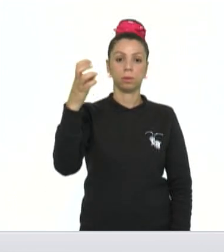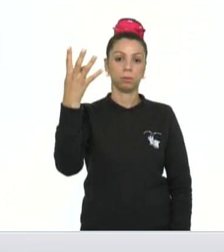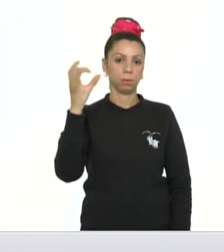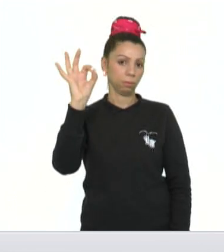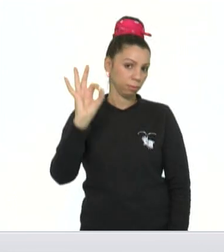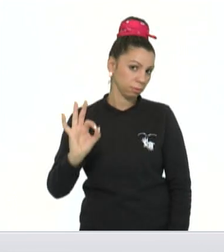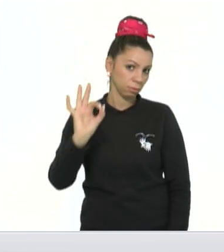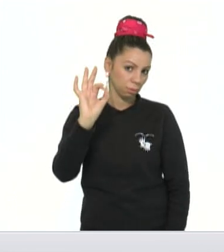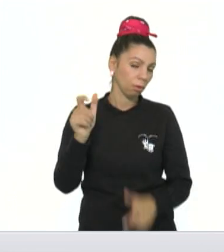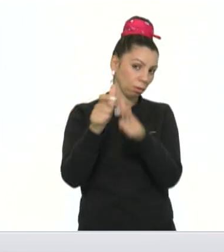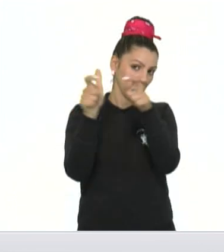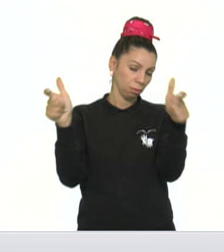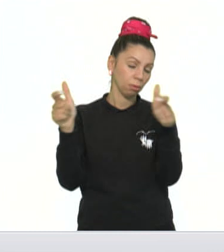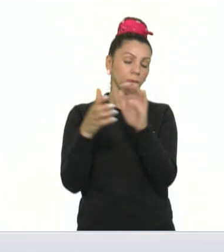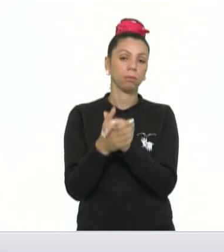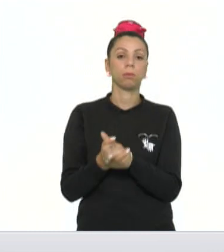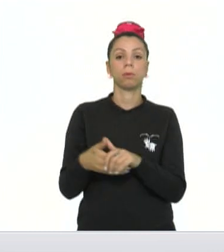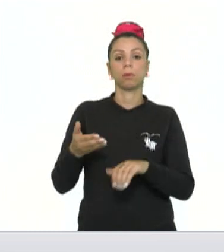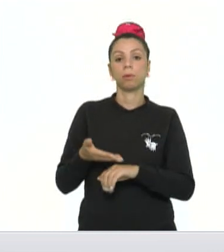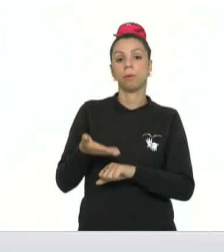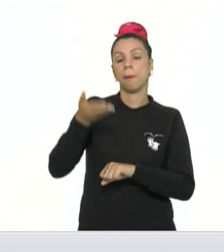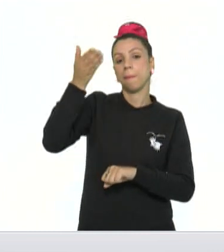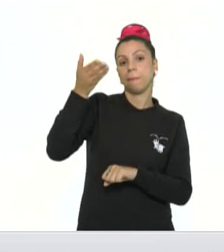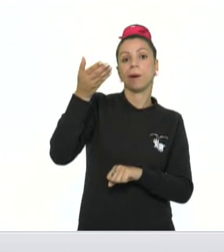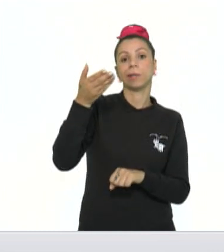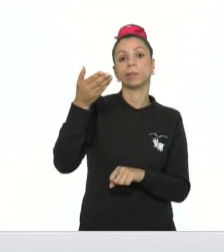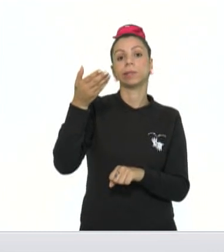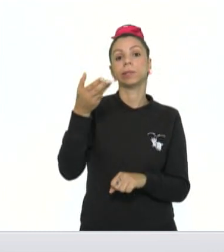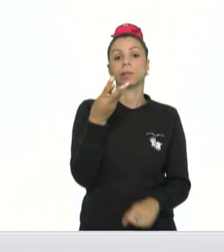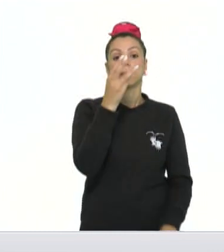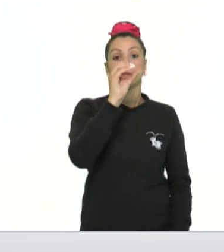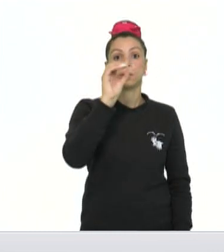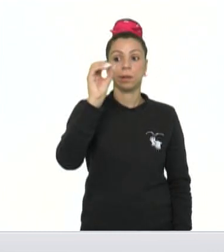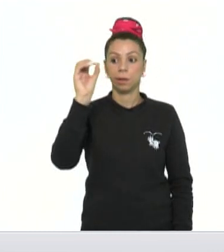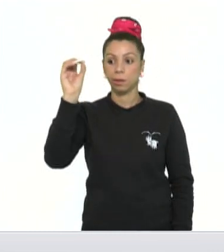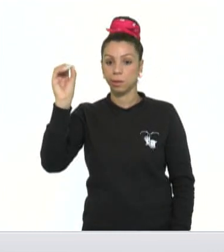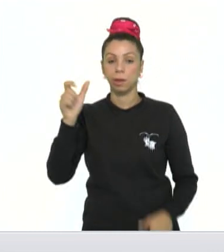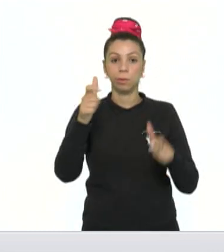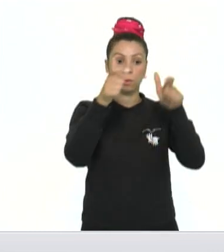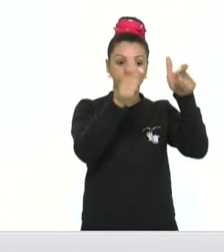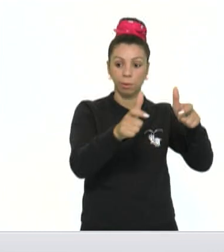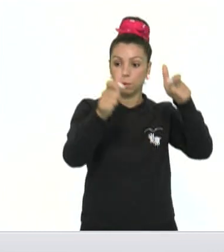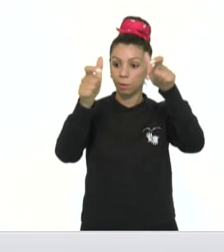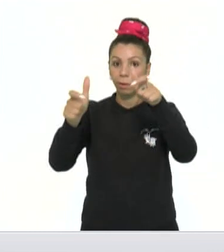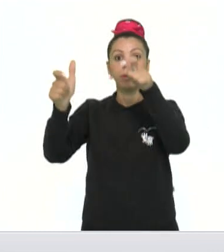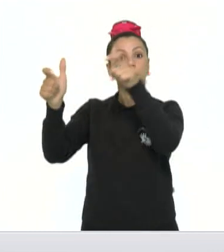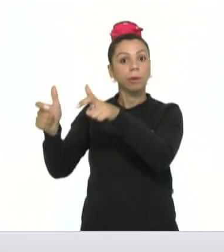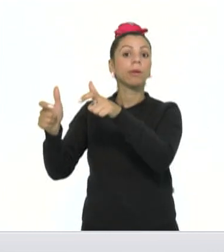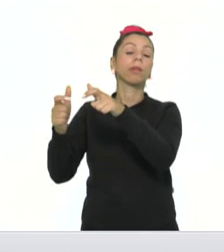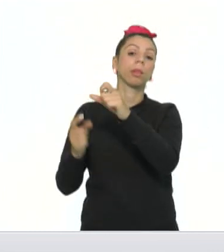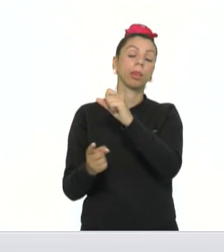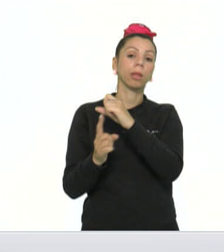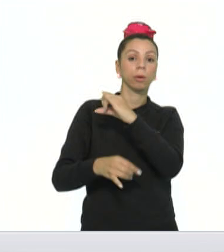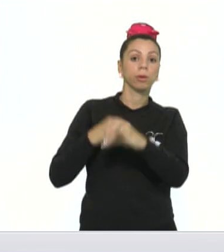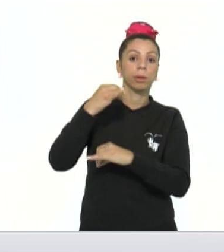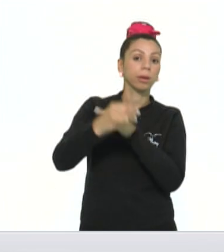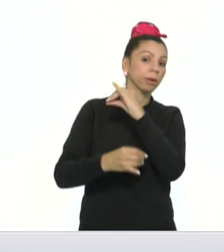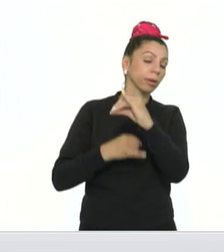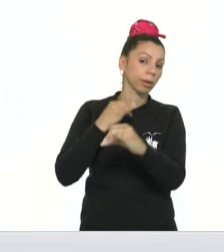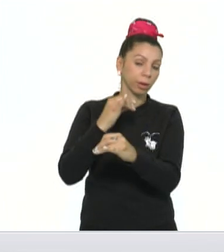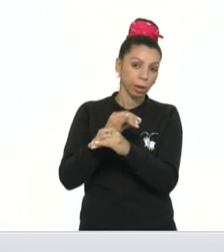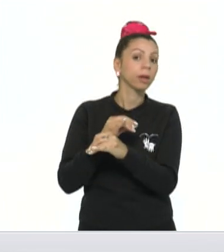39,54%, para mais de 300 estabelecimentos da plataforma e que fazem delivery.